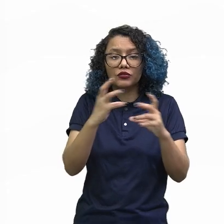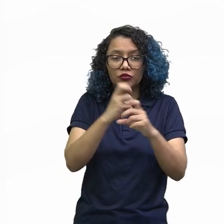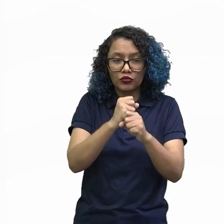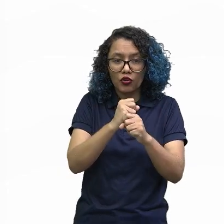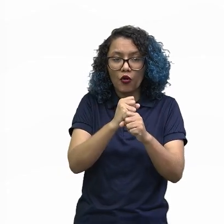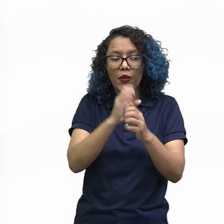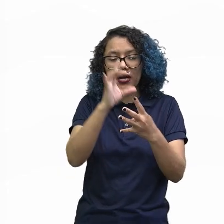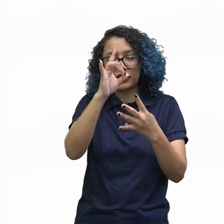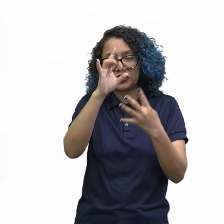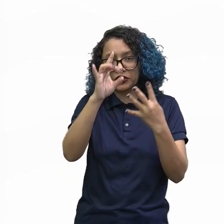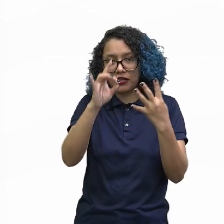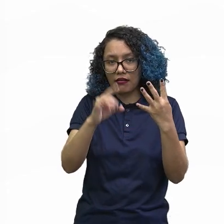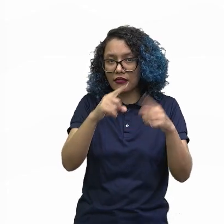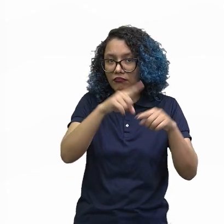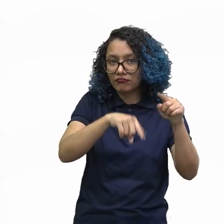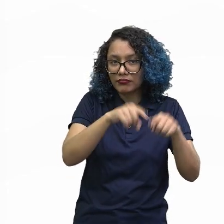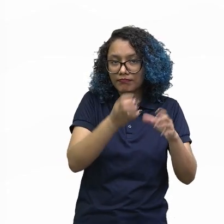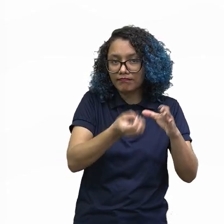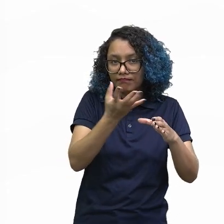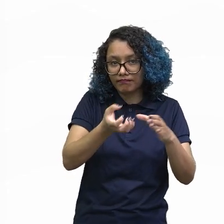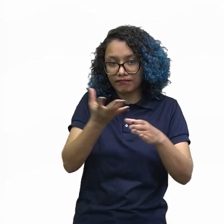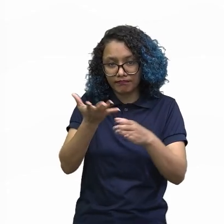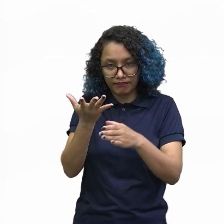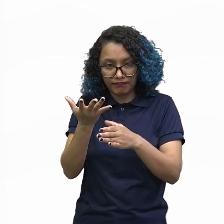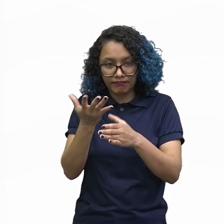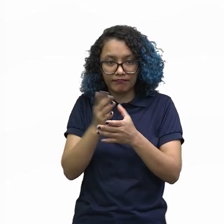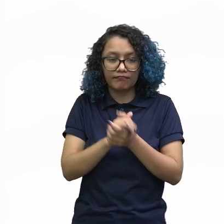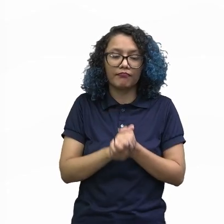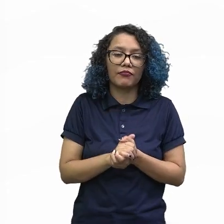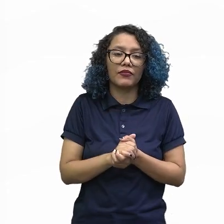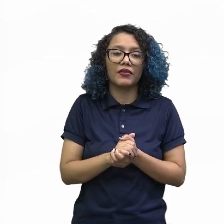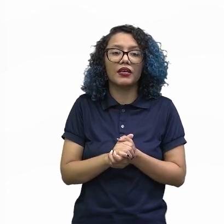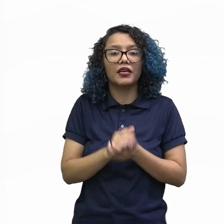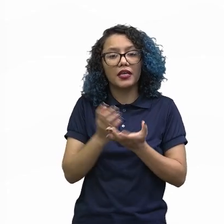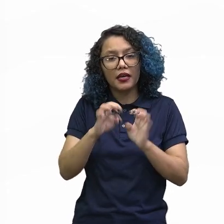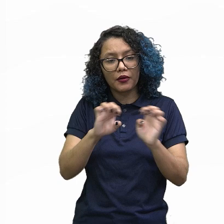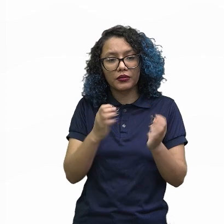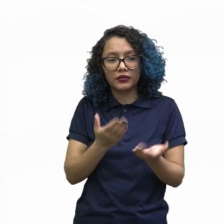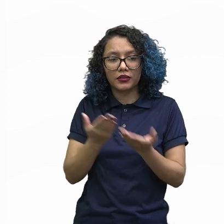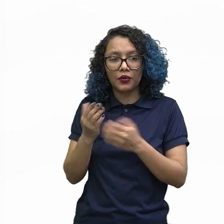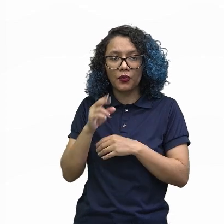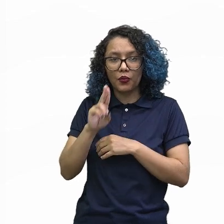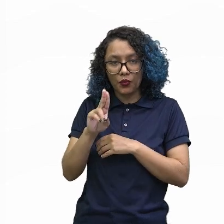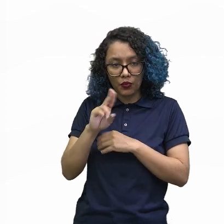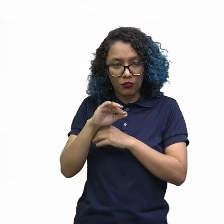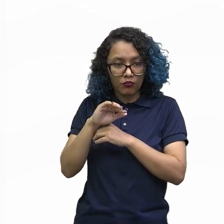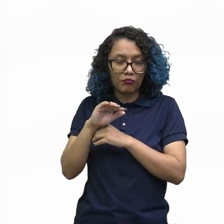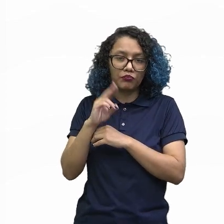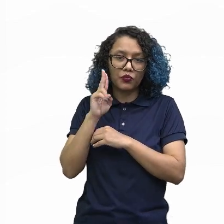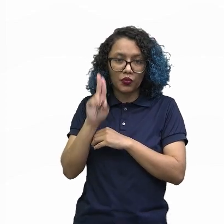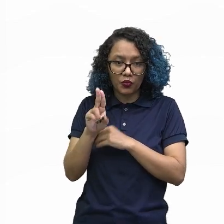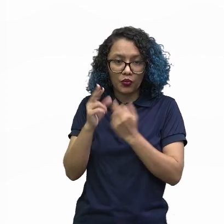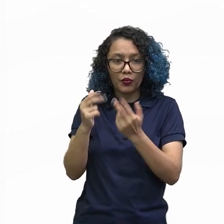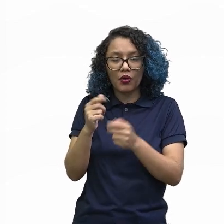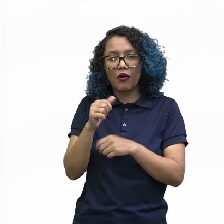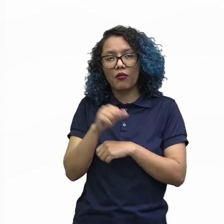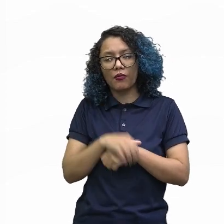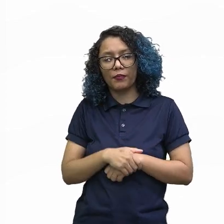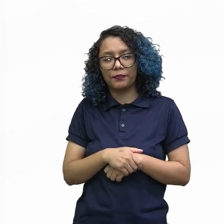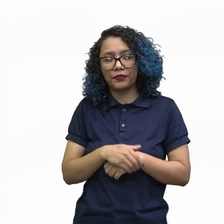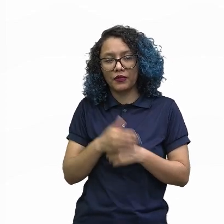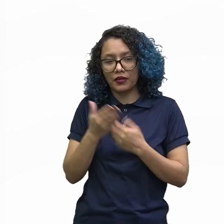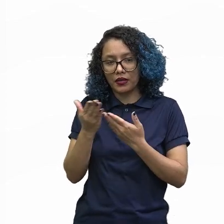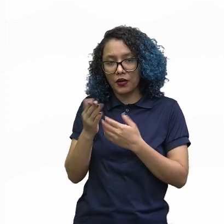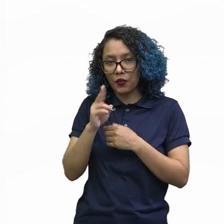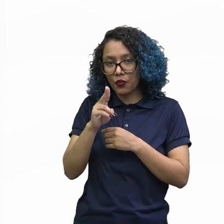elétricas de cada gerador. E a gente tem essa expressão que diz que o U total, né, ou U resultante, é a soma do U